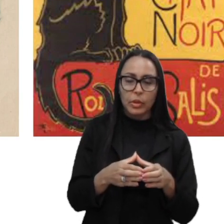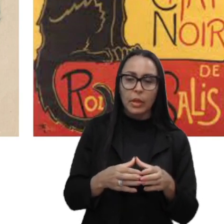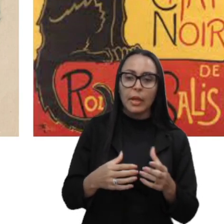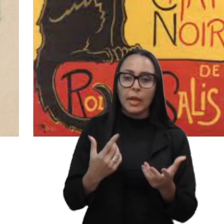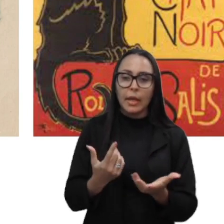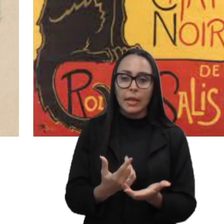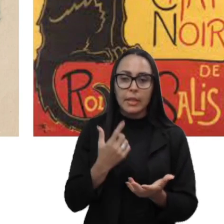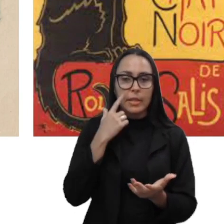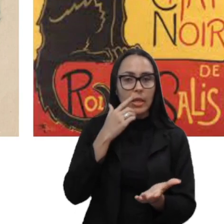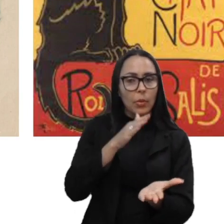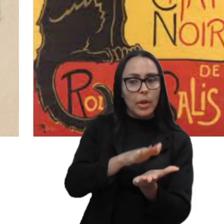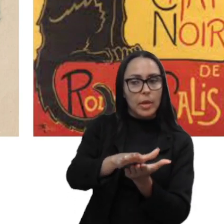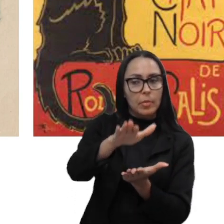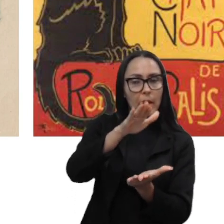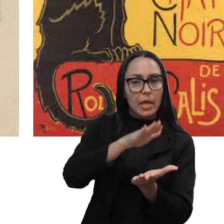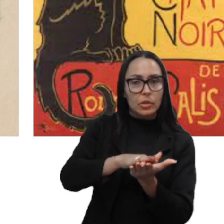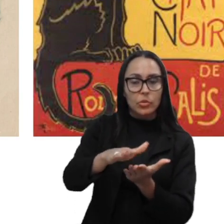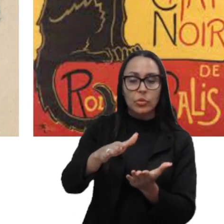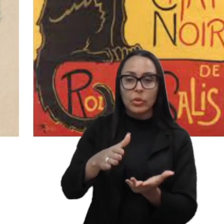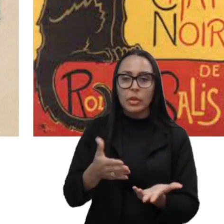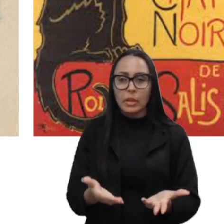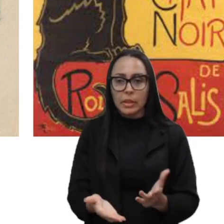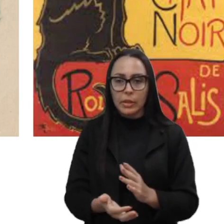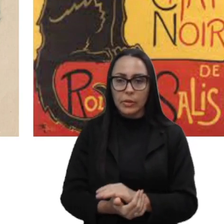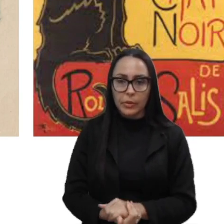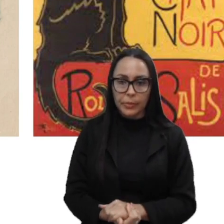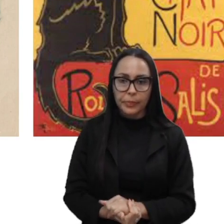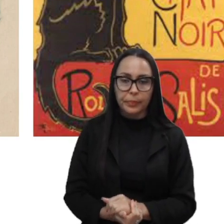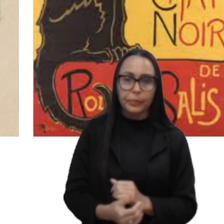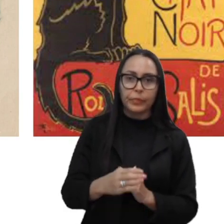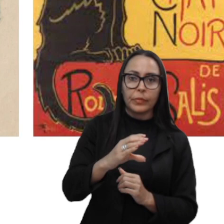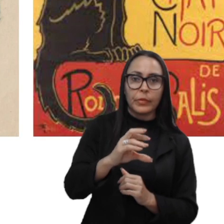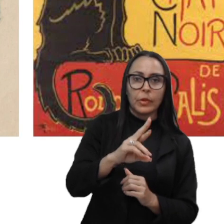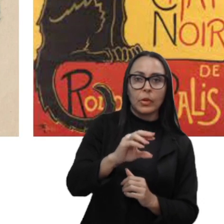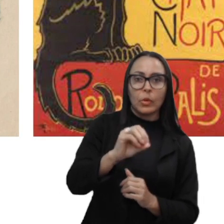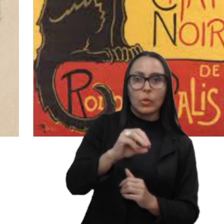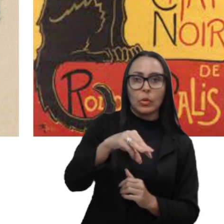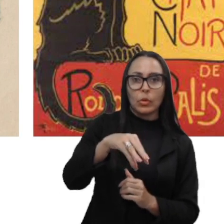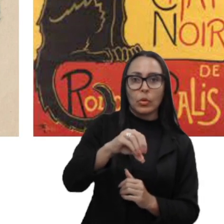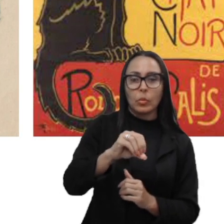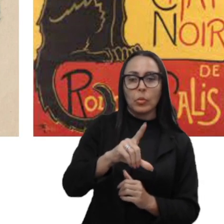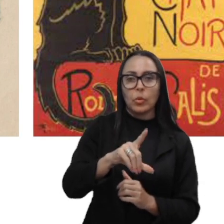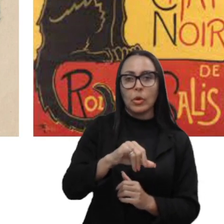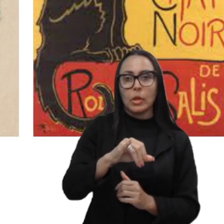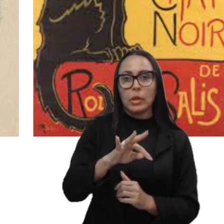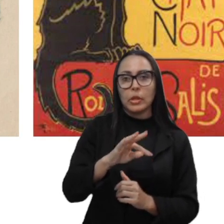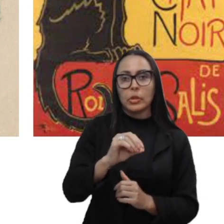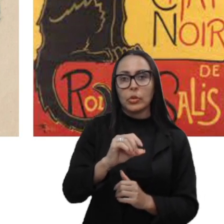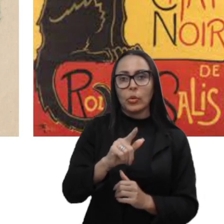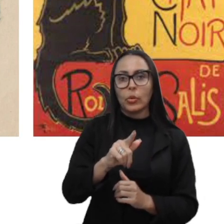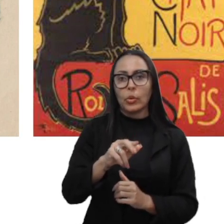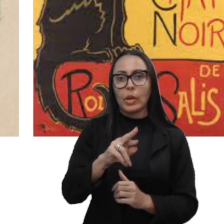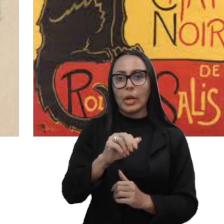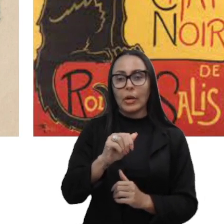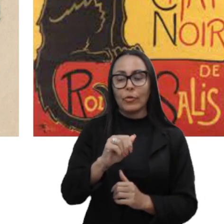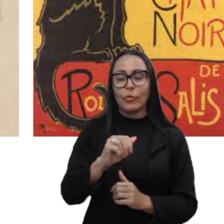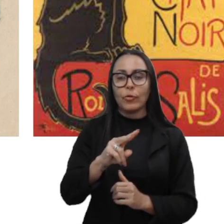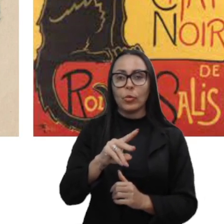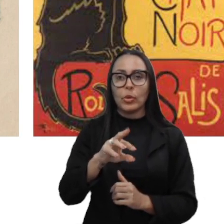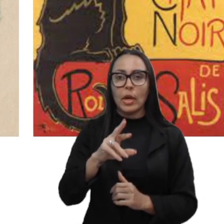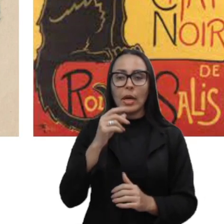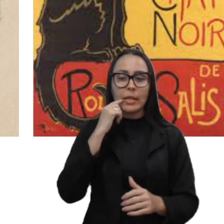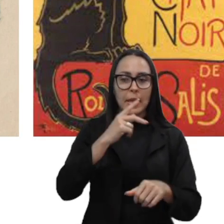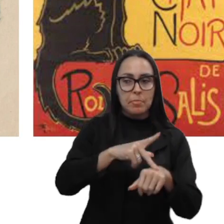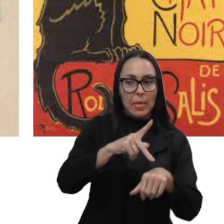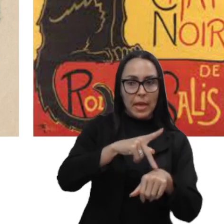eram impressos naquela técnica que eu falei para vocês de cromolitogravura, né, que é uma gravura em pedra